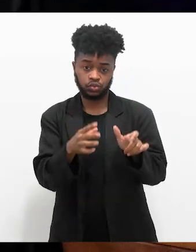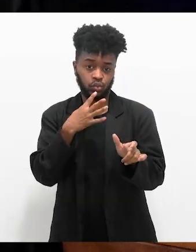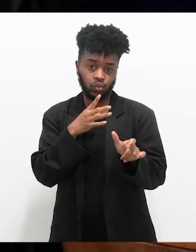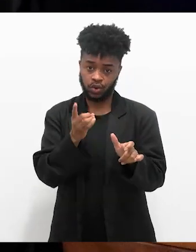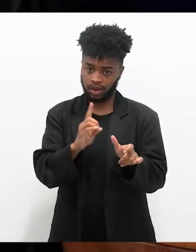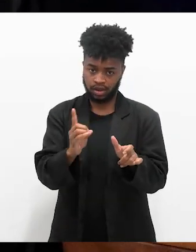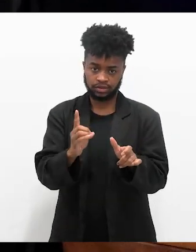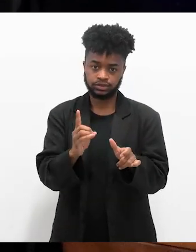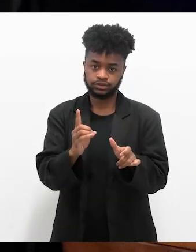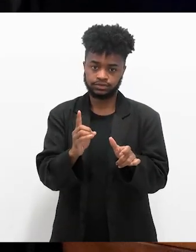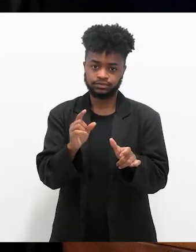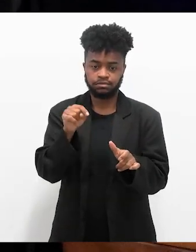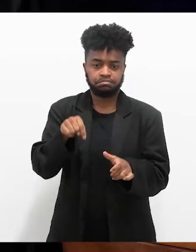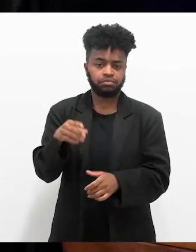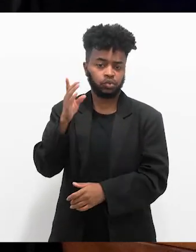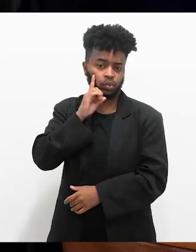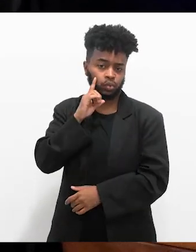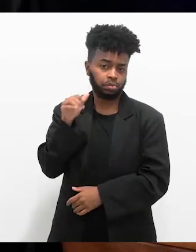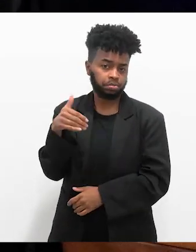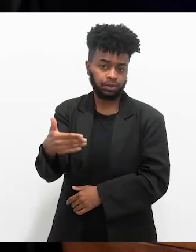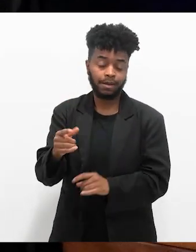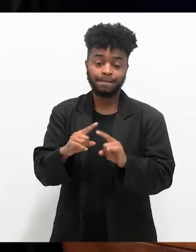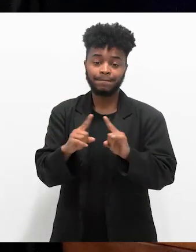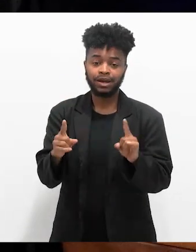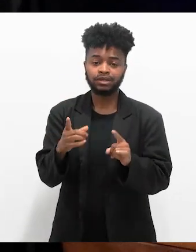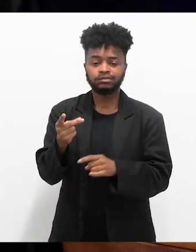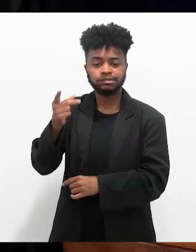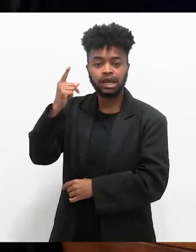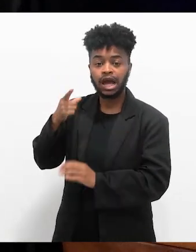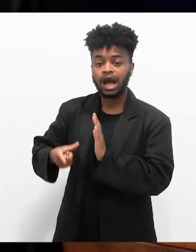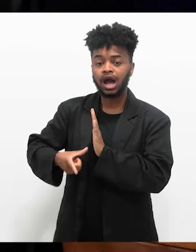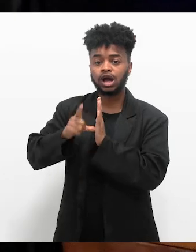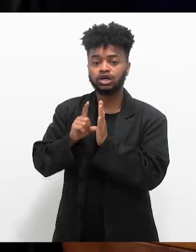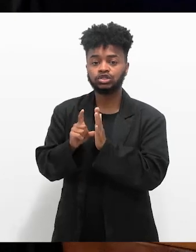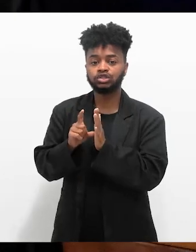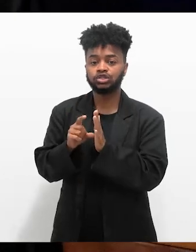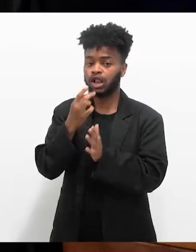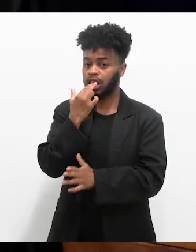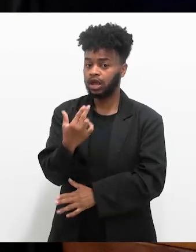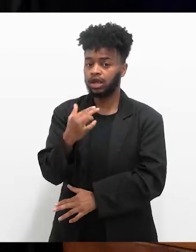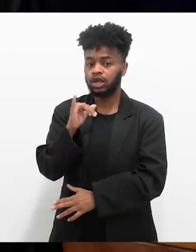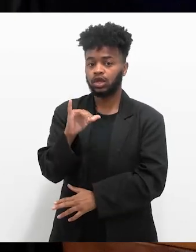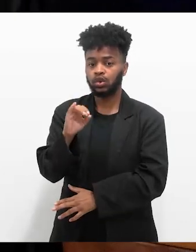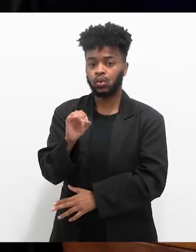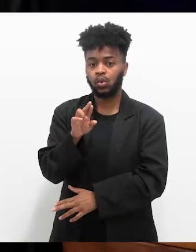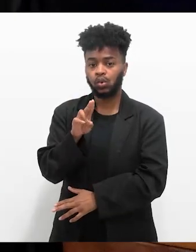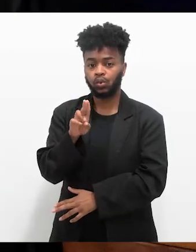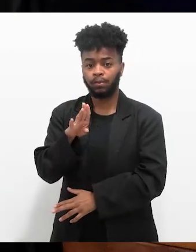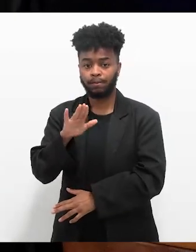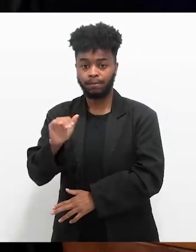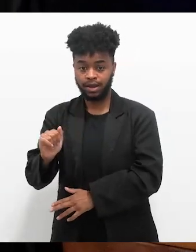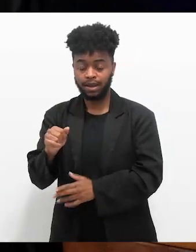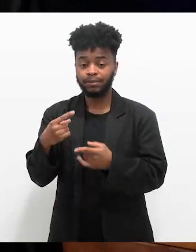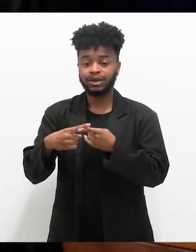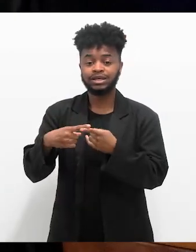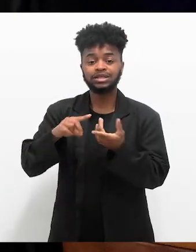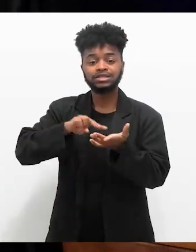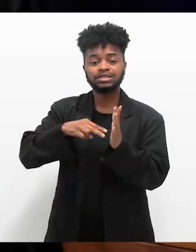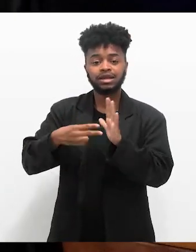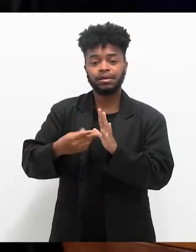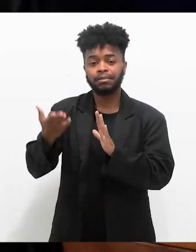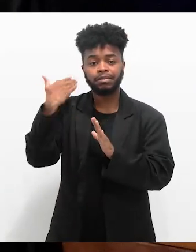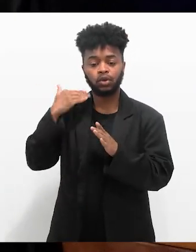nosso dia a dia, mas vem antes do Yorubá. O que a gente conhece como Yorubá, a gente fala de um território que antes era chamado